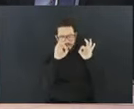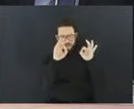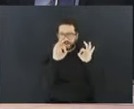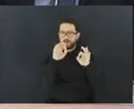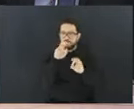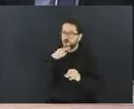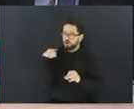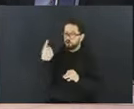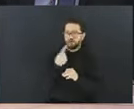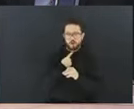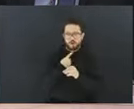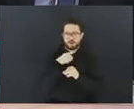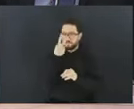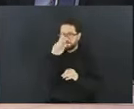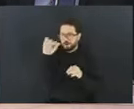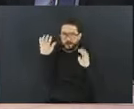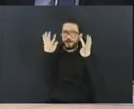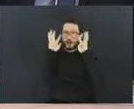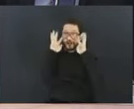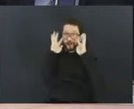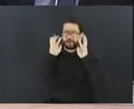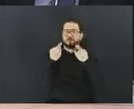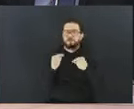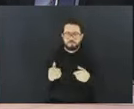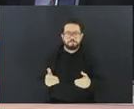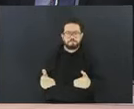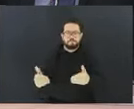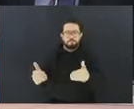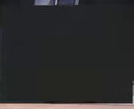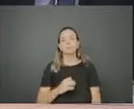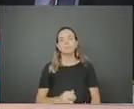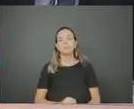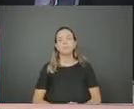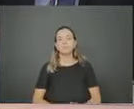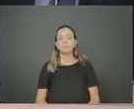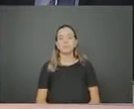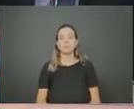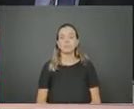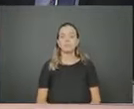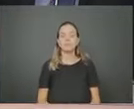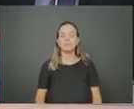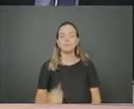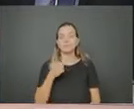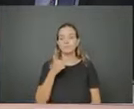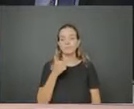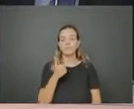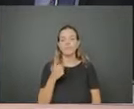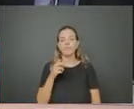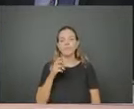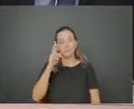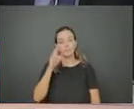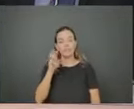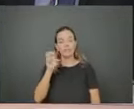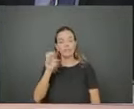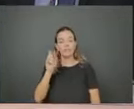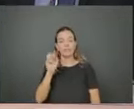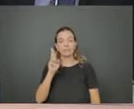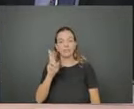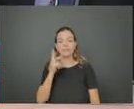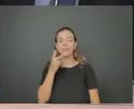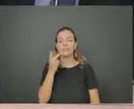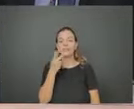está atento a isso. Eu respondi o senhor. O senhor Éder, né, o senhor falou